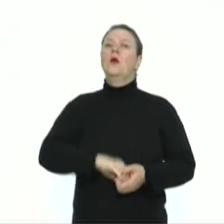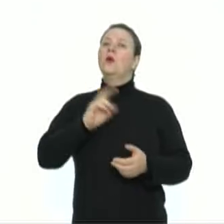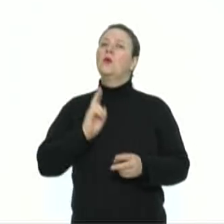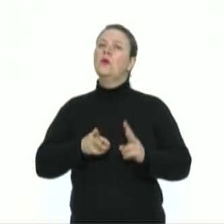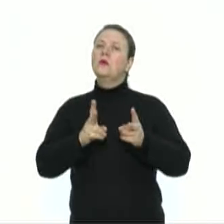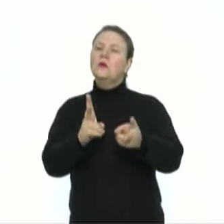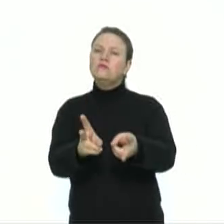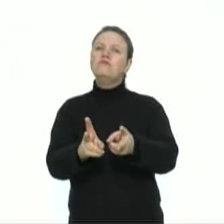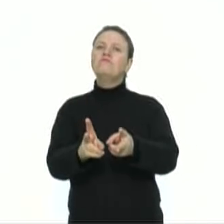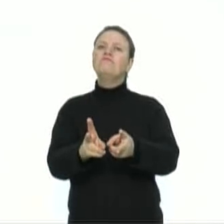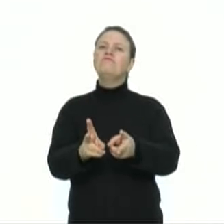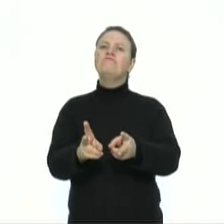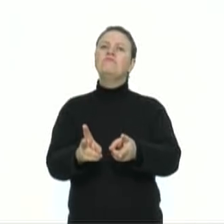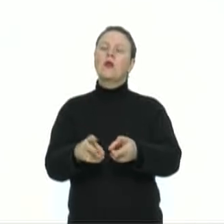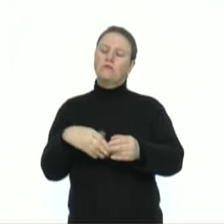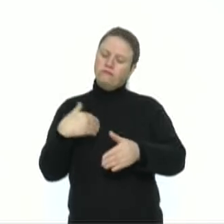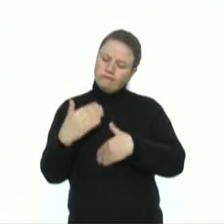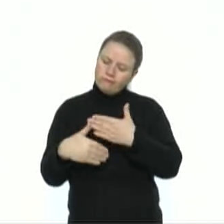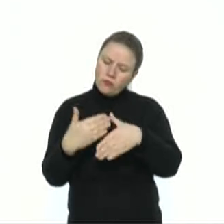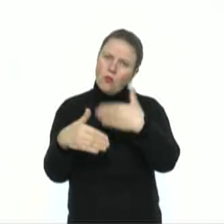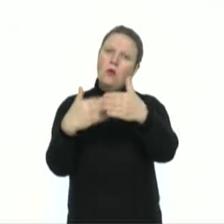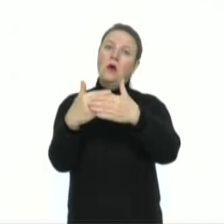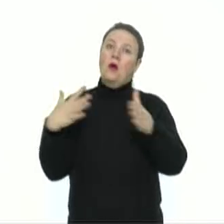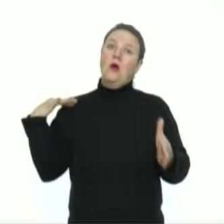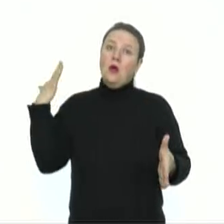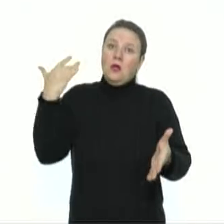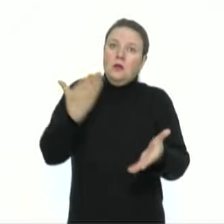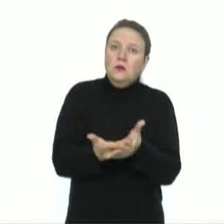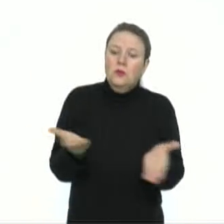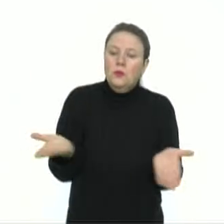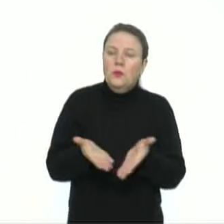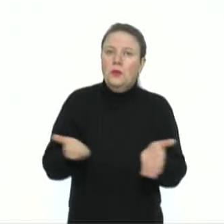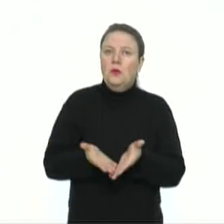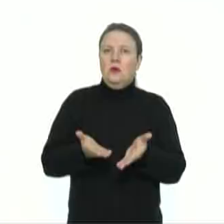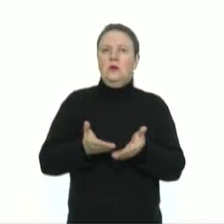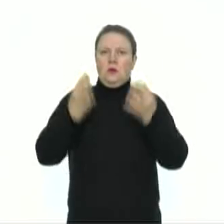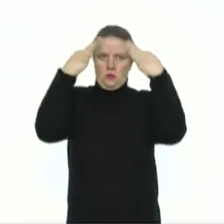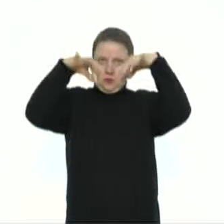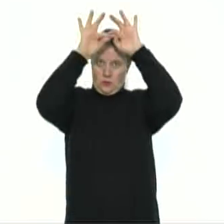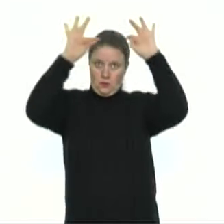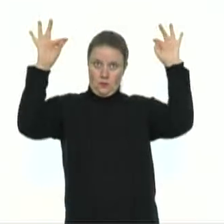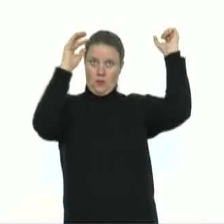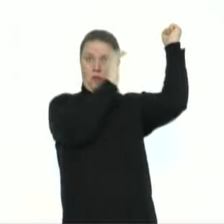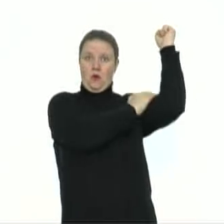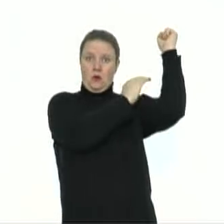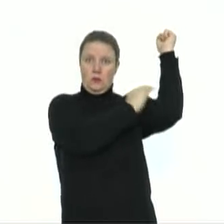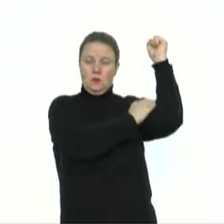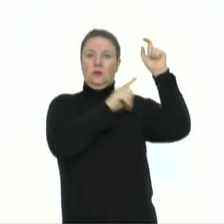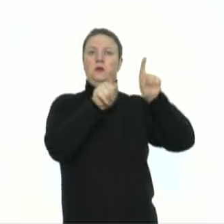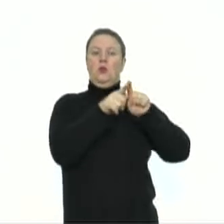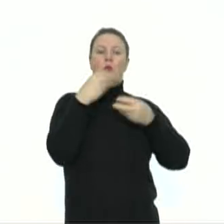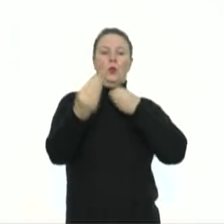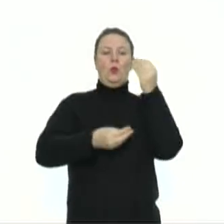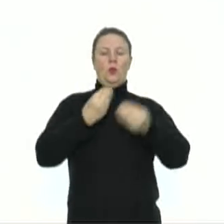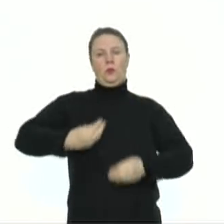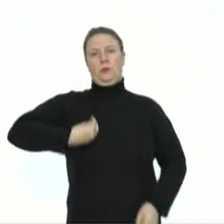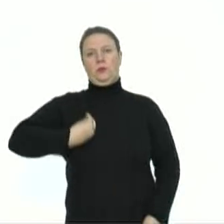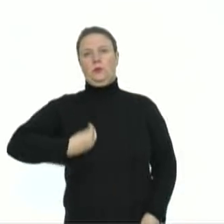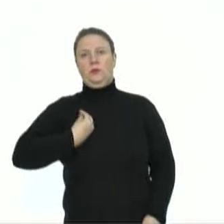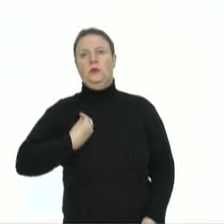continuam presentes nos debates atuais referentes ao feminismo e às condições de vida das